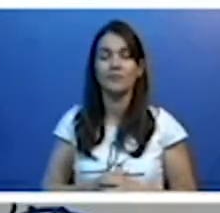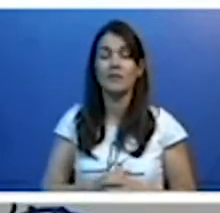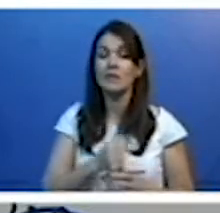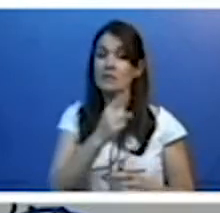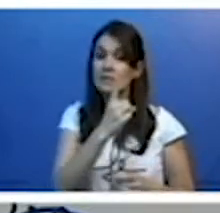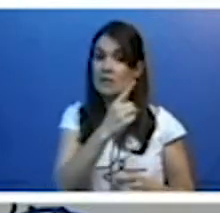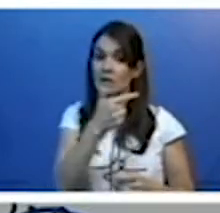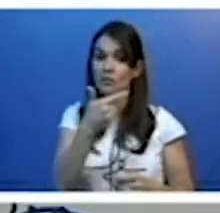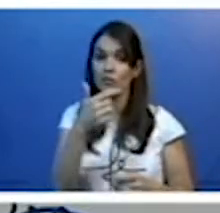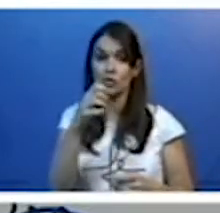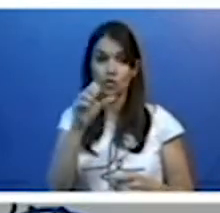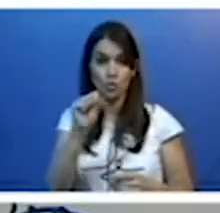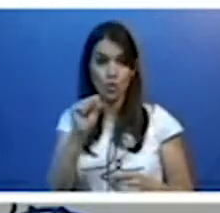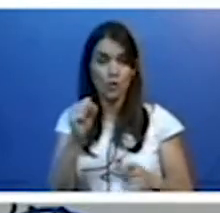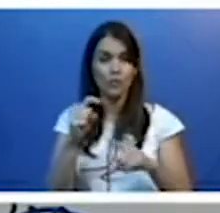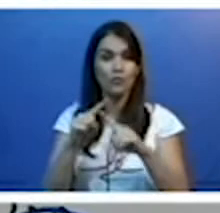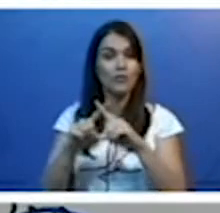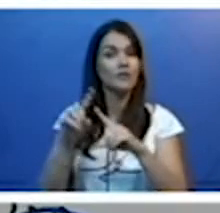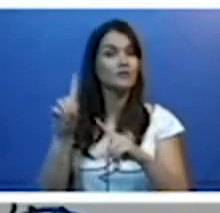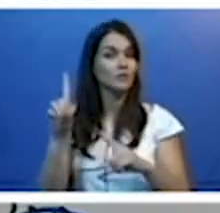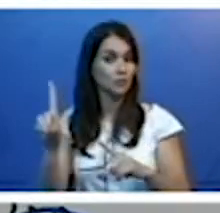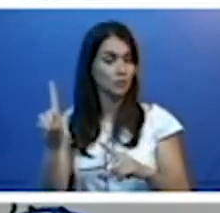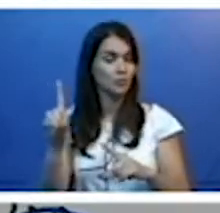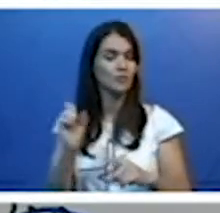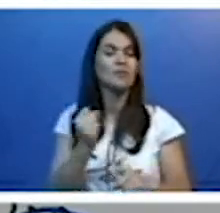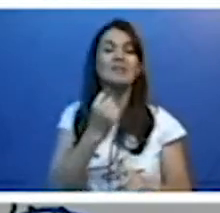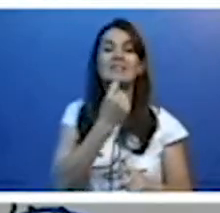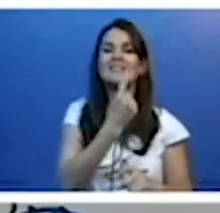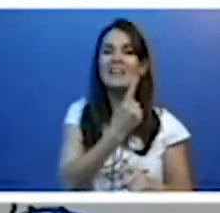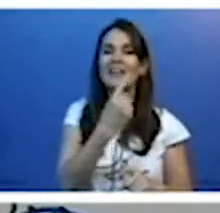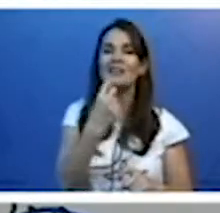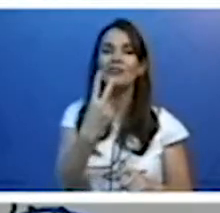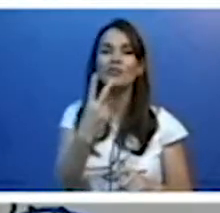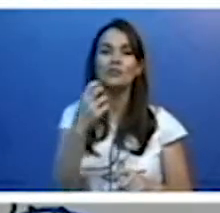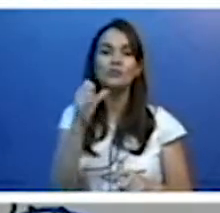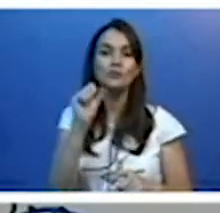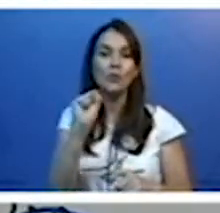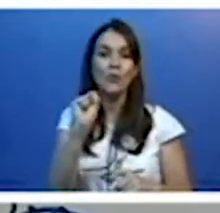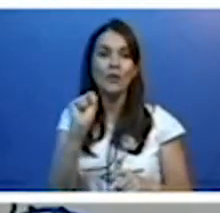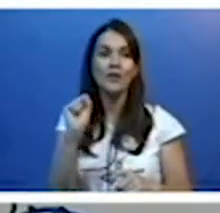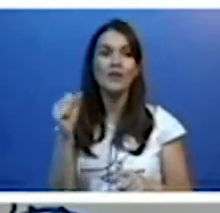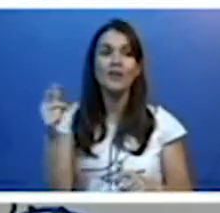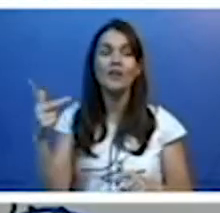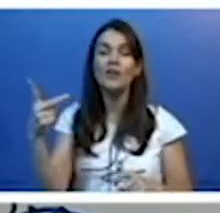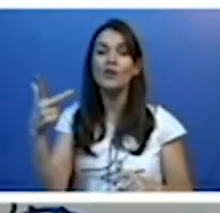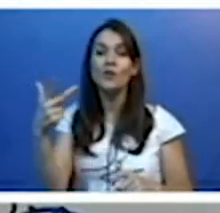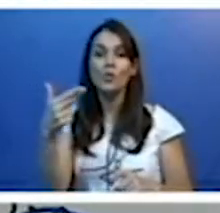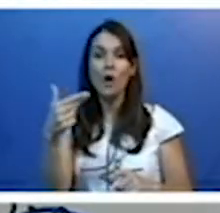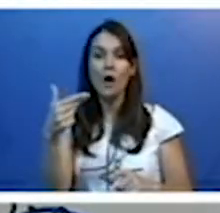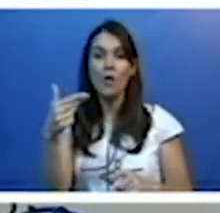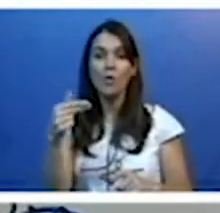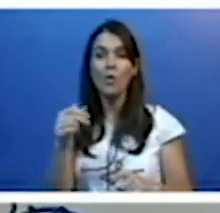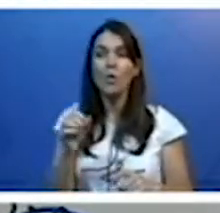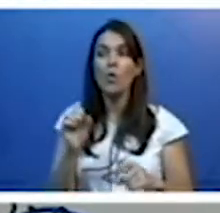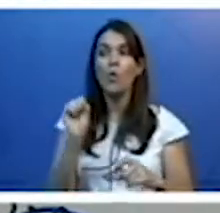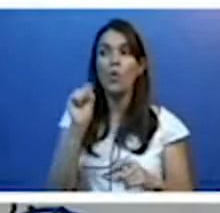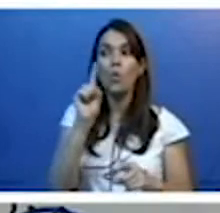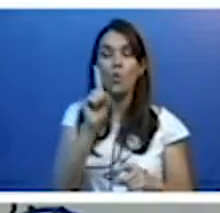128 vezes 1, 128. Igual 1 vezes x, x.